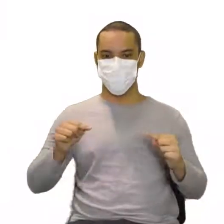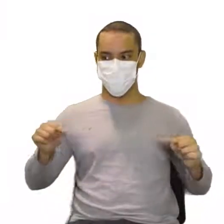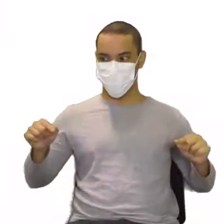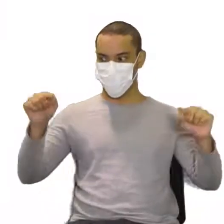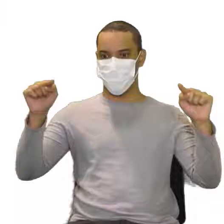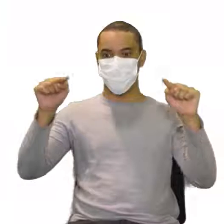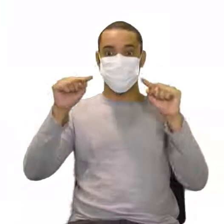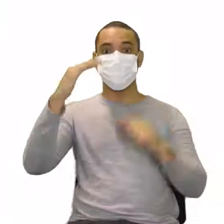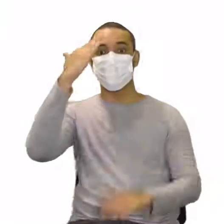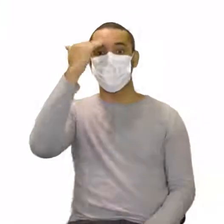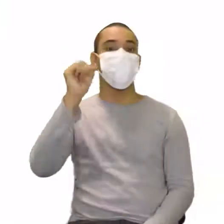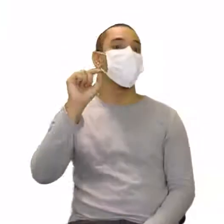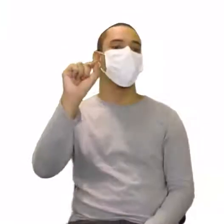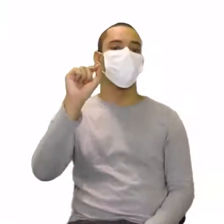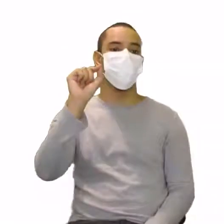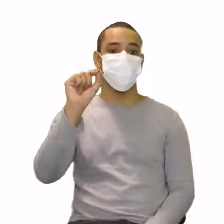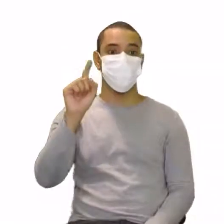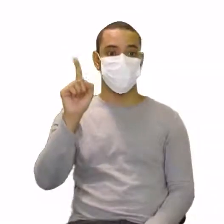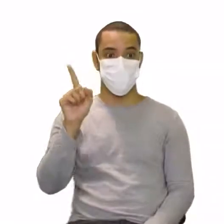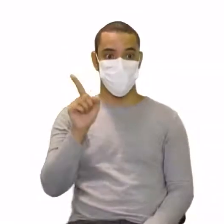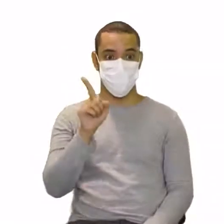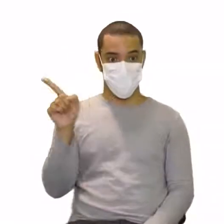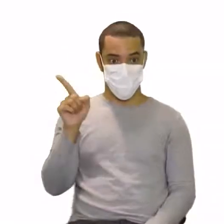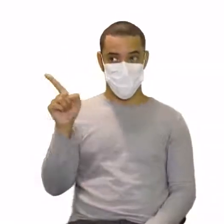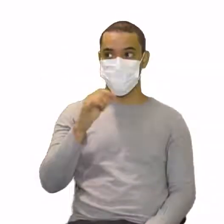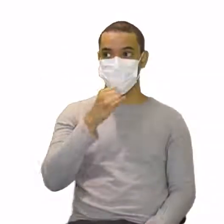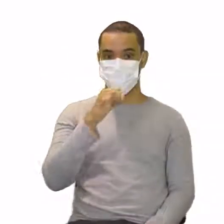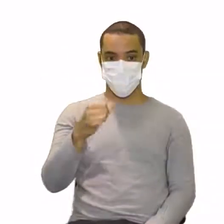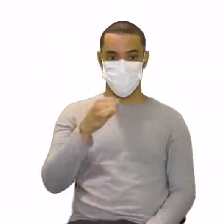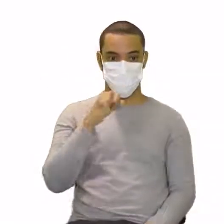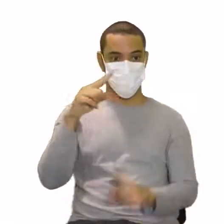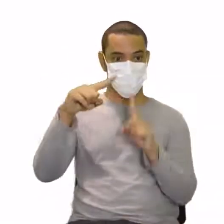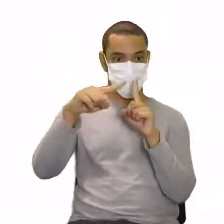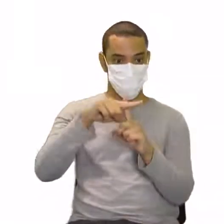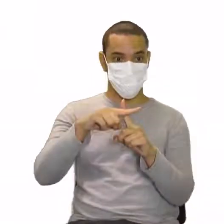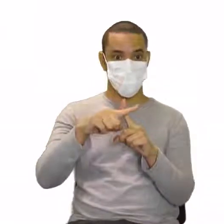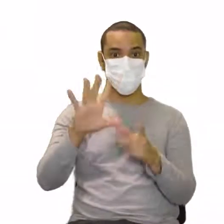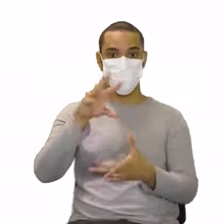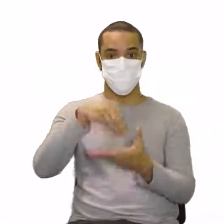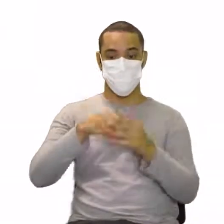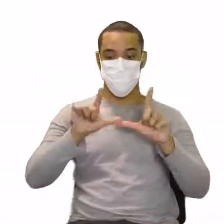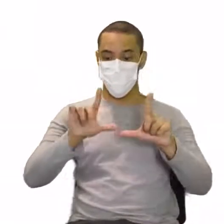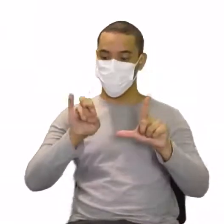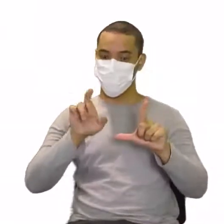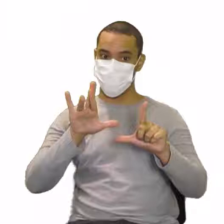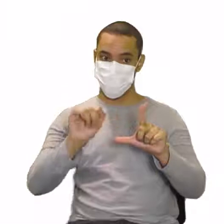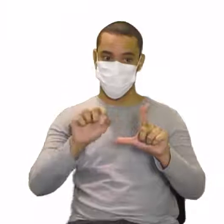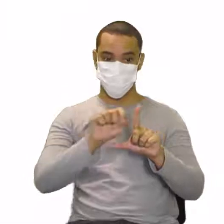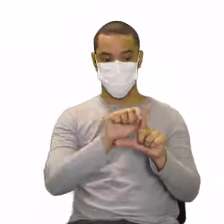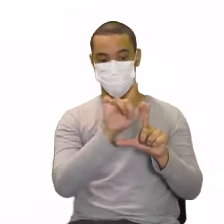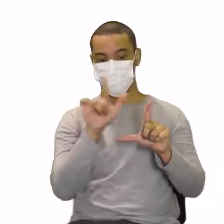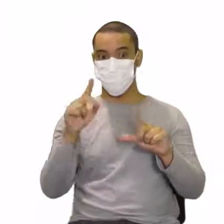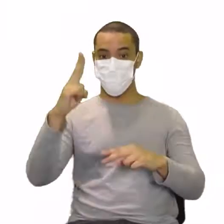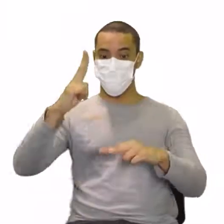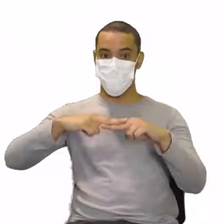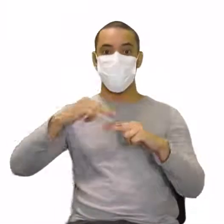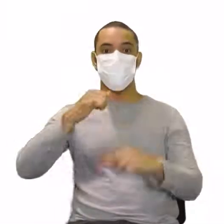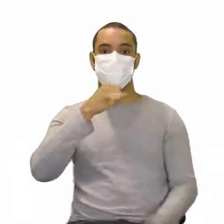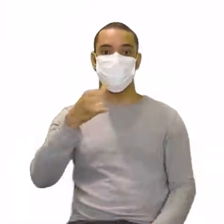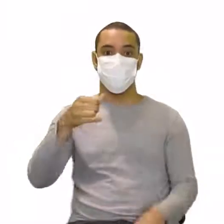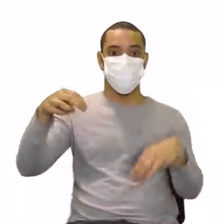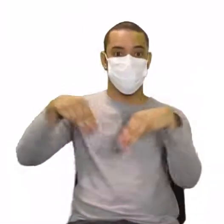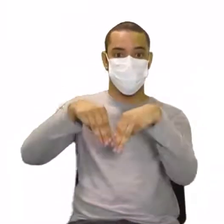ele queria saber se essa corrente elétrica que saísse da bateria iria gerar um campo magnético, esse